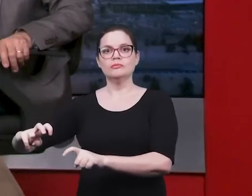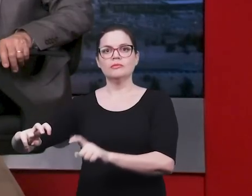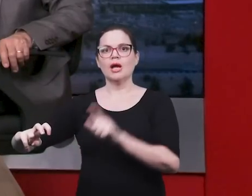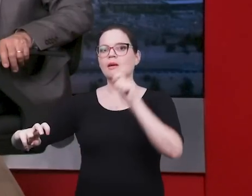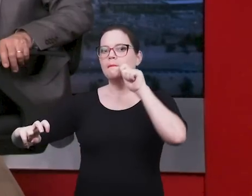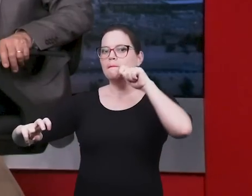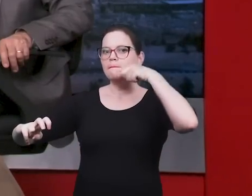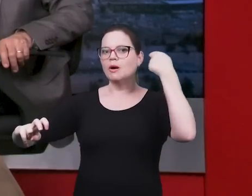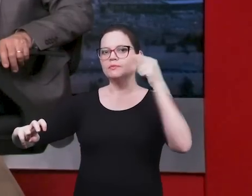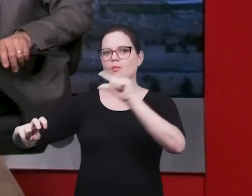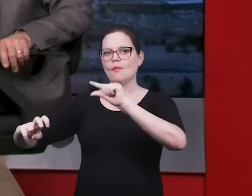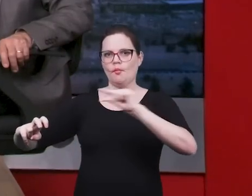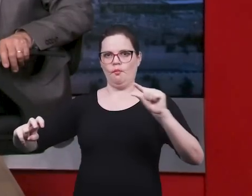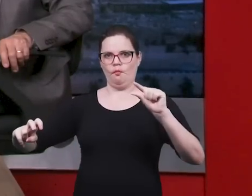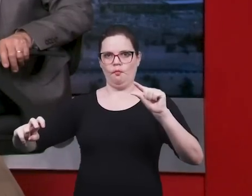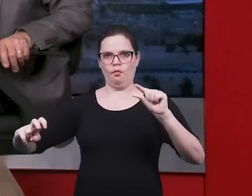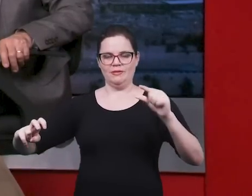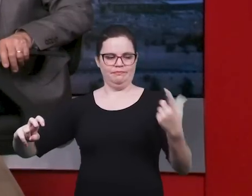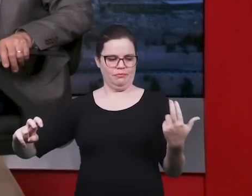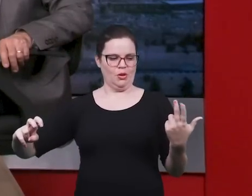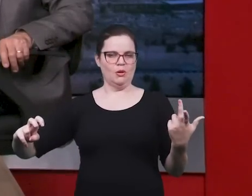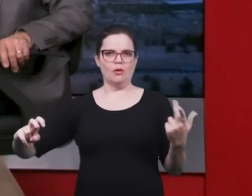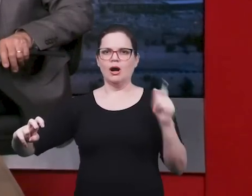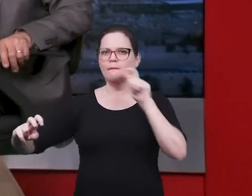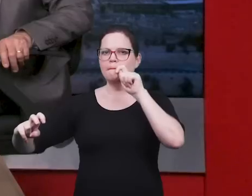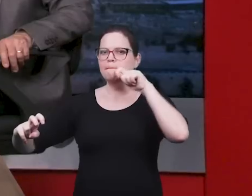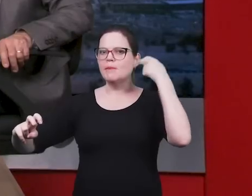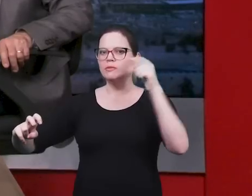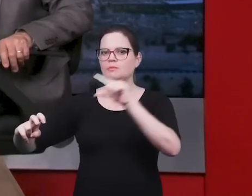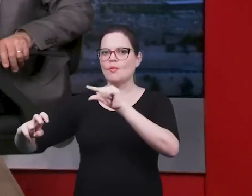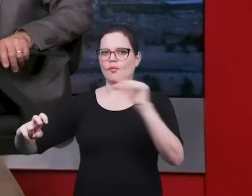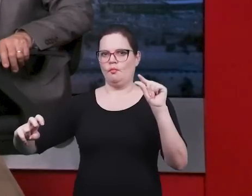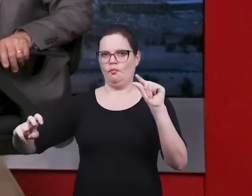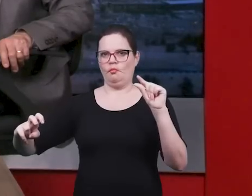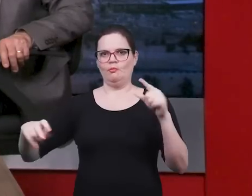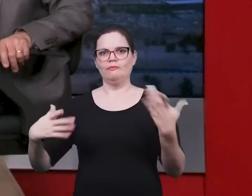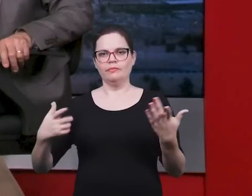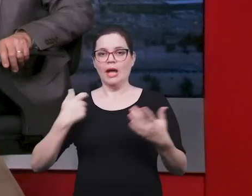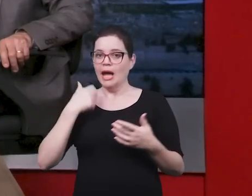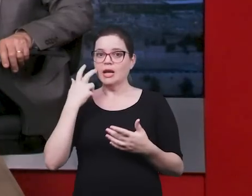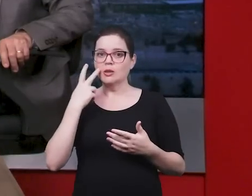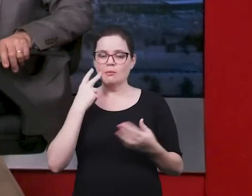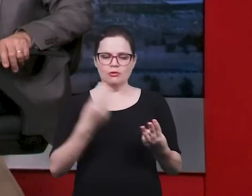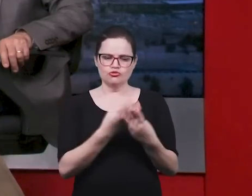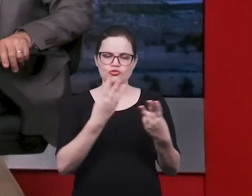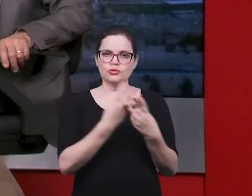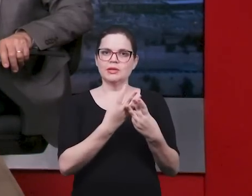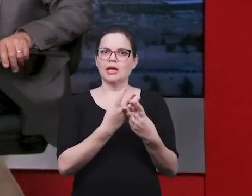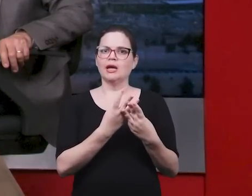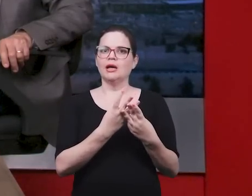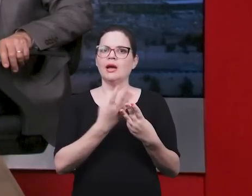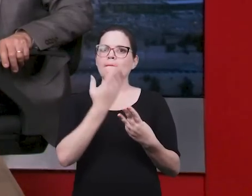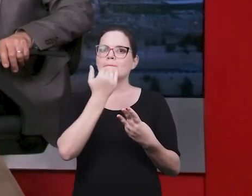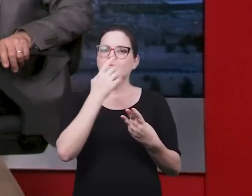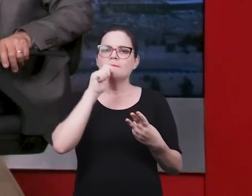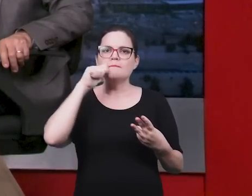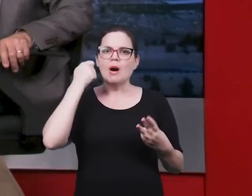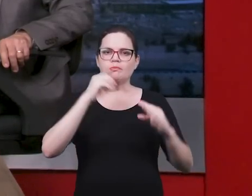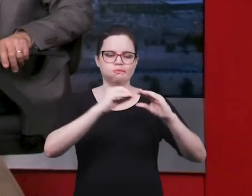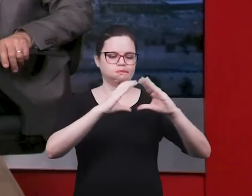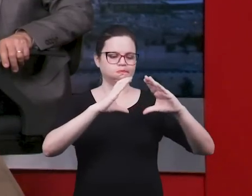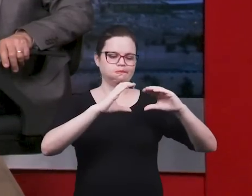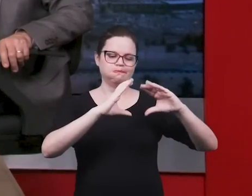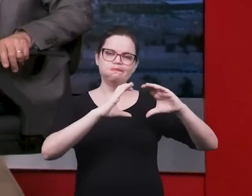fermento, né? É o pão asmo. Era normal o judeu comer pão com fermento, mas durante a festa não podia